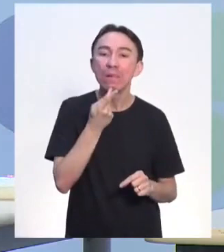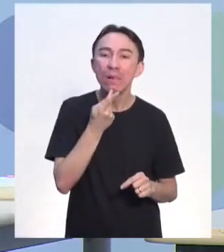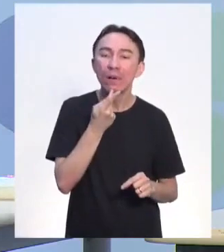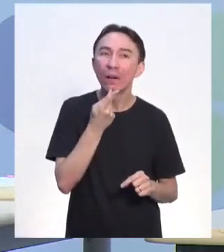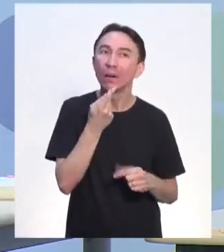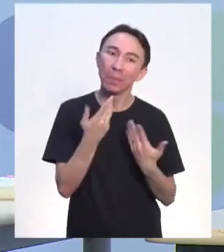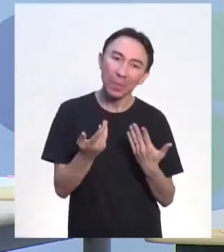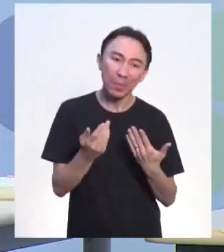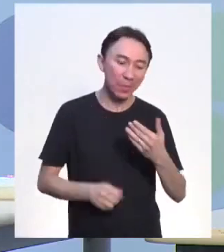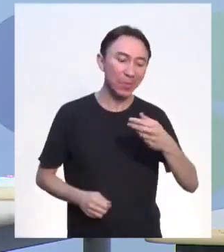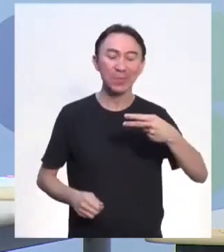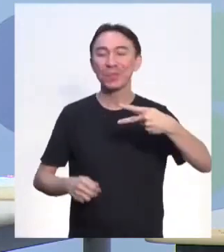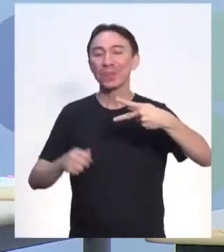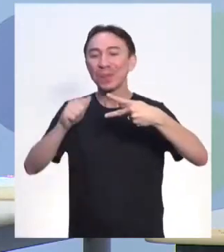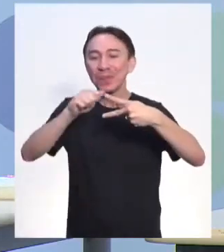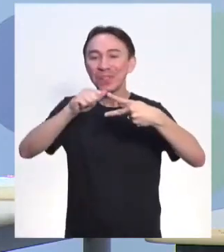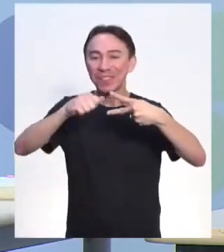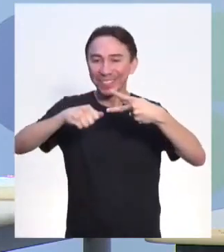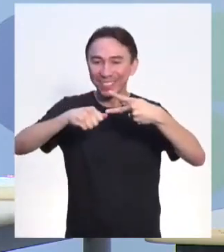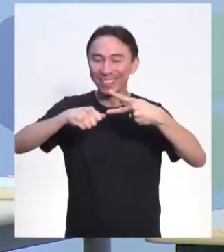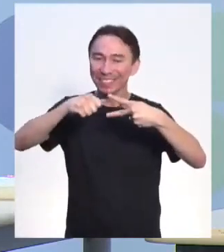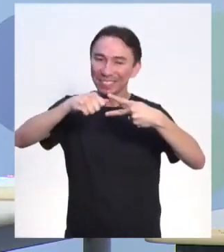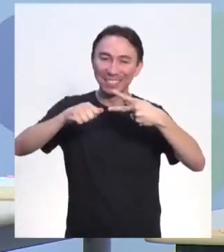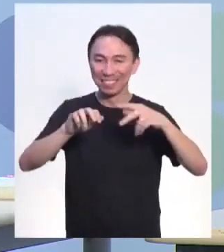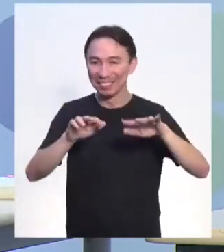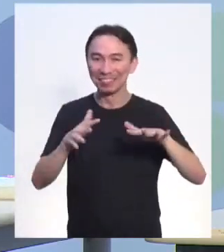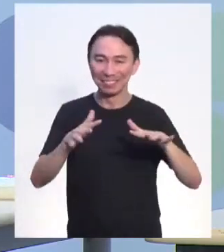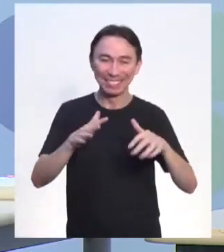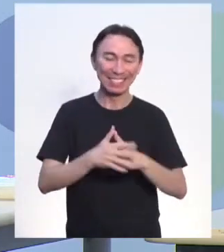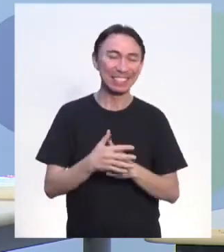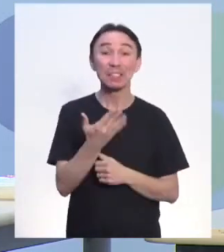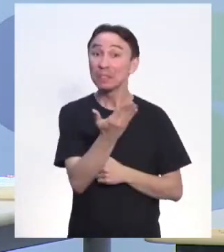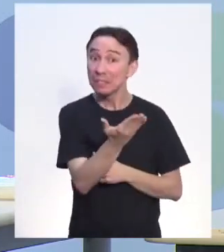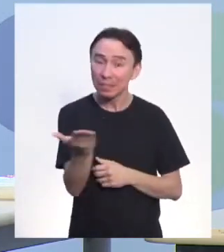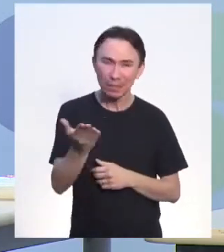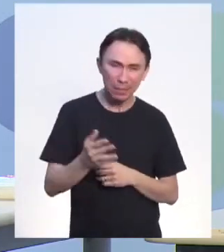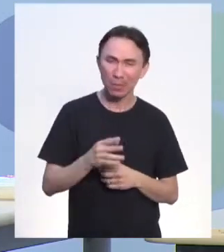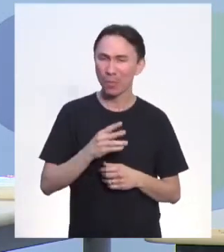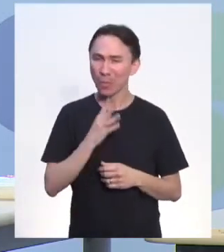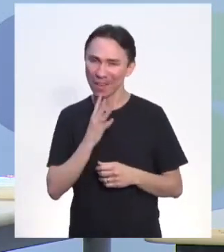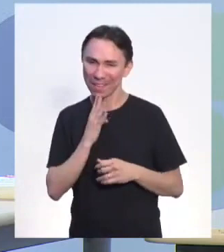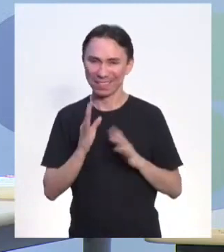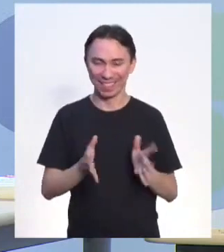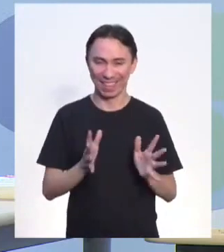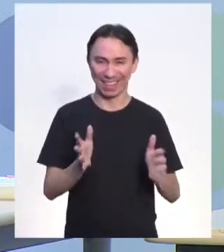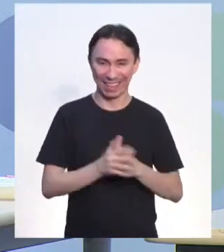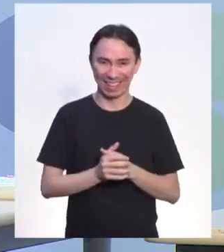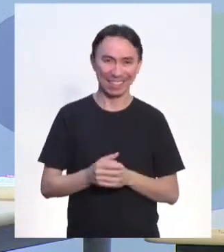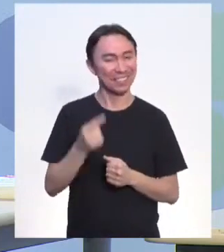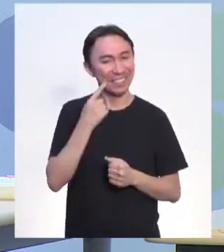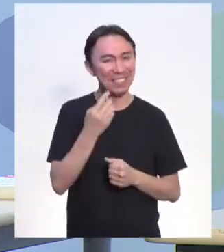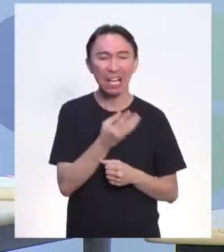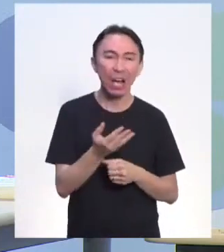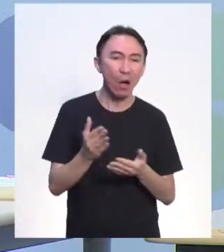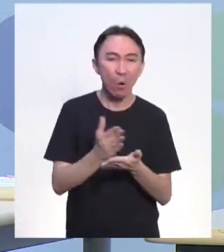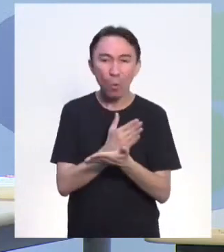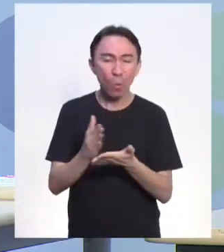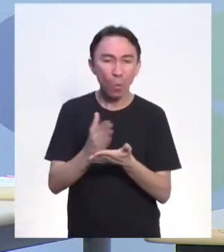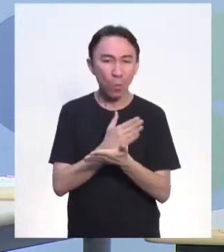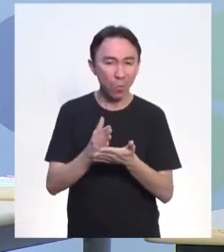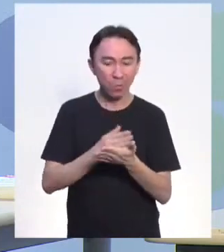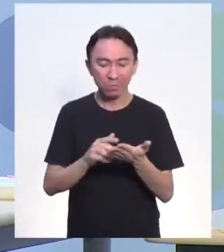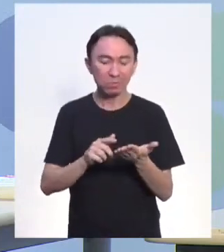Probabilidade? Bom, eu acho que já. Falam bastante disso no nosso dia a dia, né? Então, vou pedir para vocês separarem alguns materiais aí para acompanhar